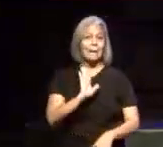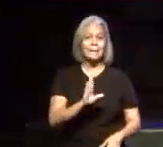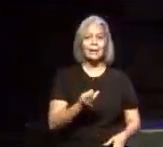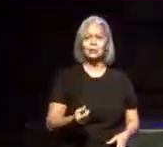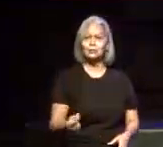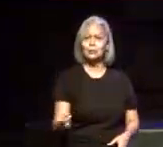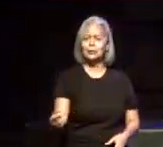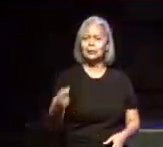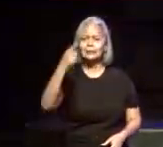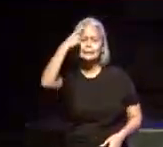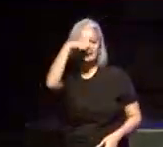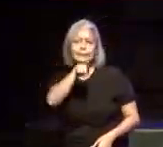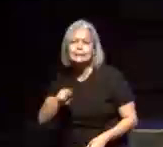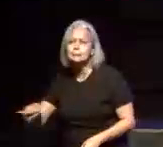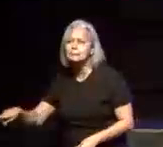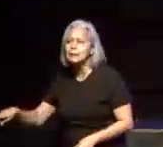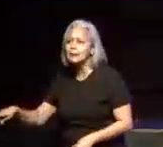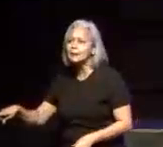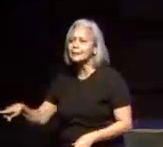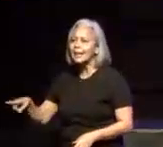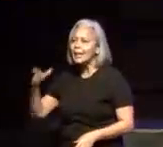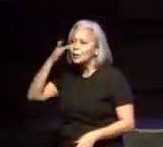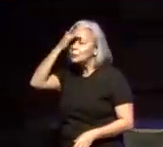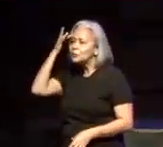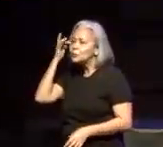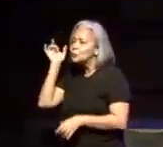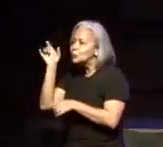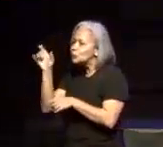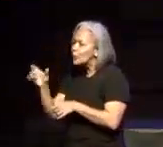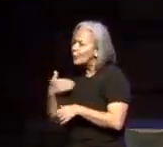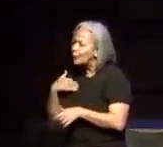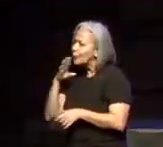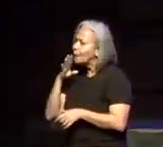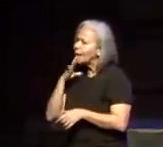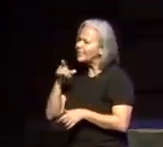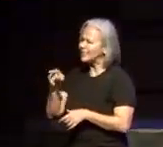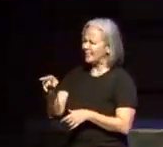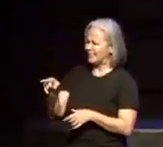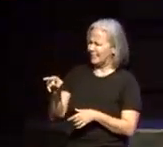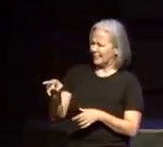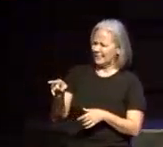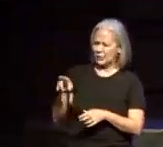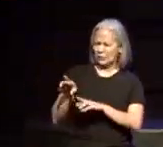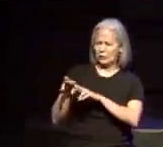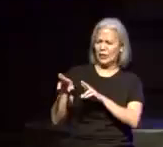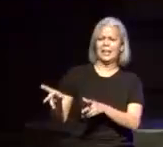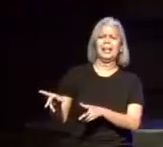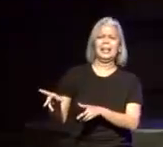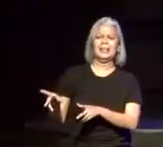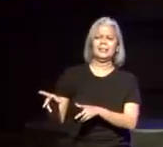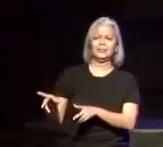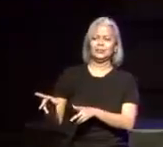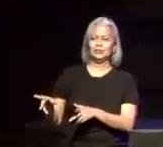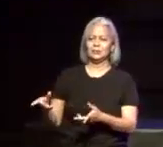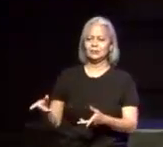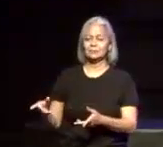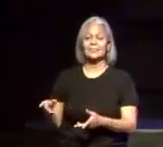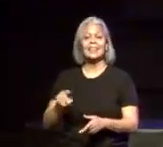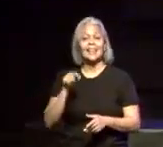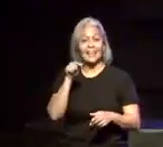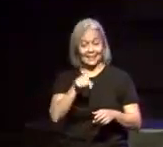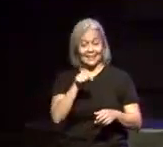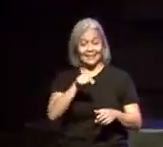muito diferente. Eles acham que nós somos hipócritas. E eu entendo que muitos são. Antiquados? Com